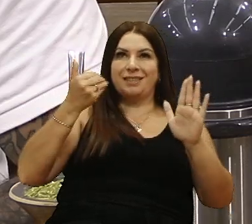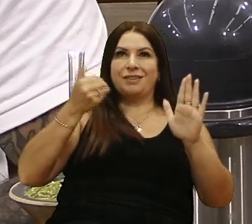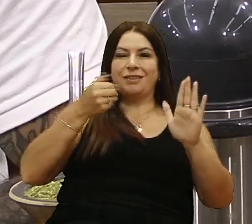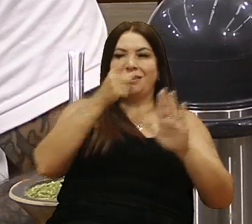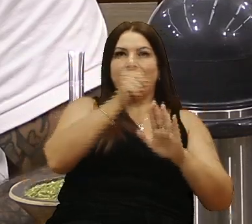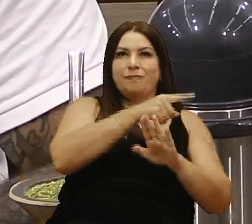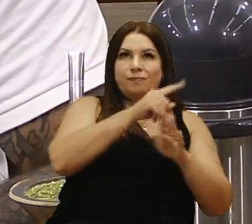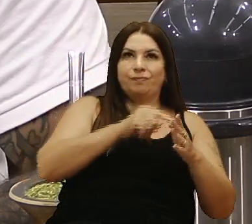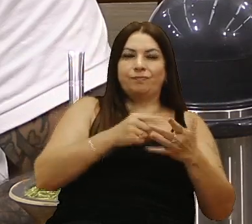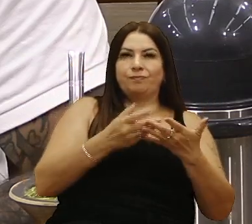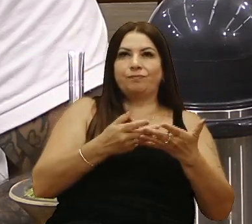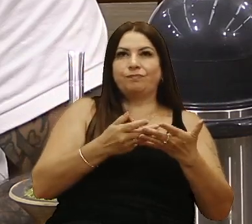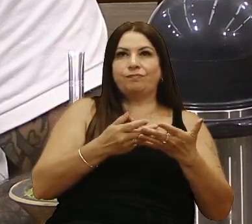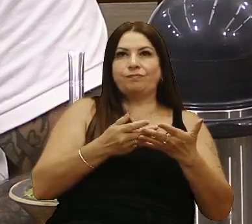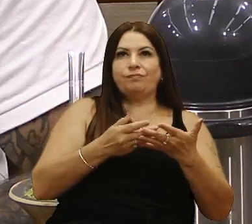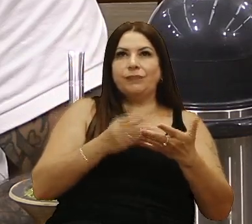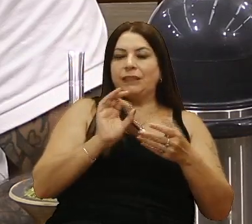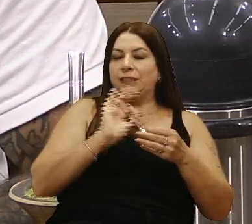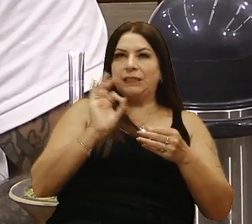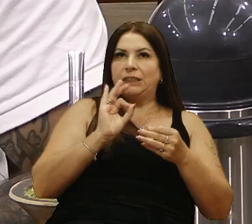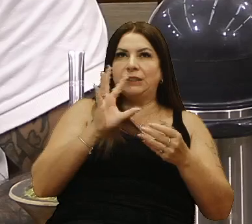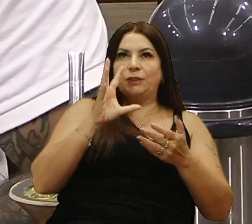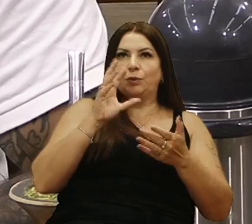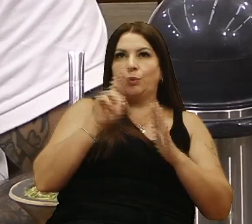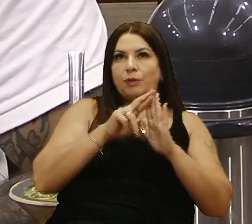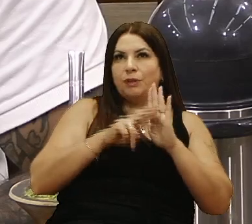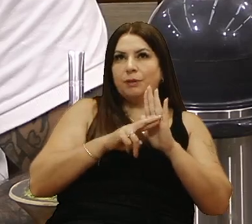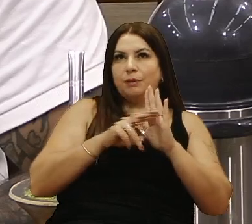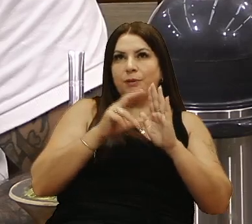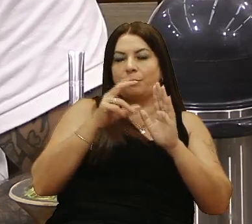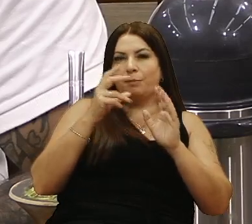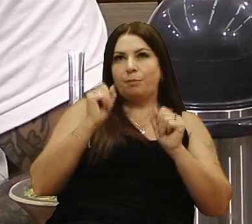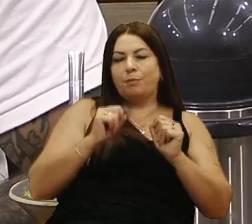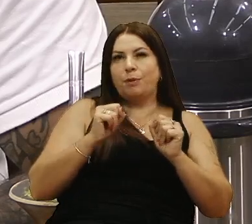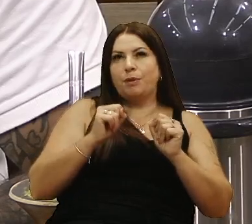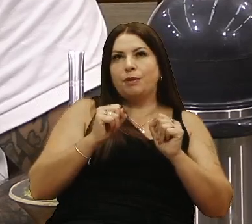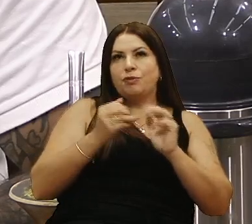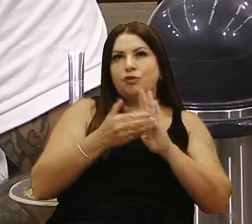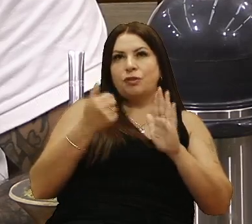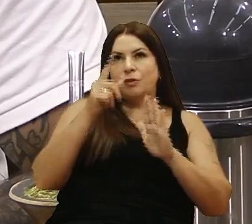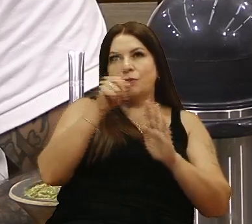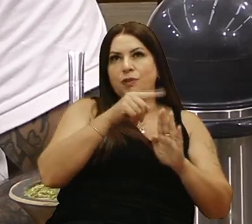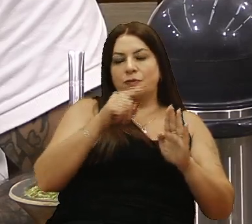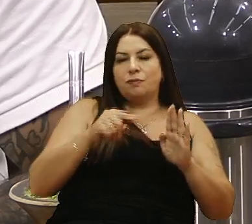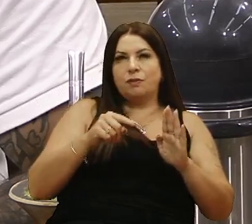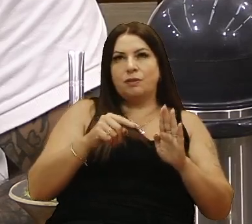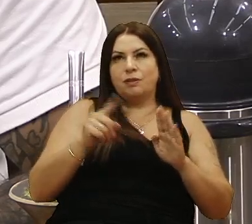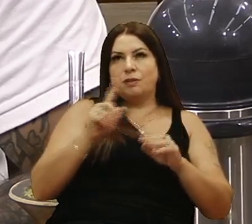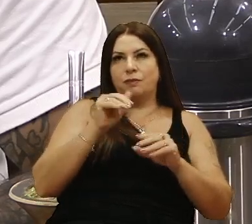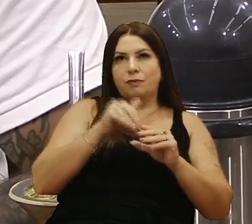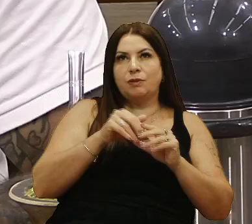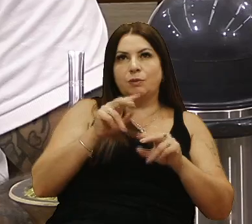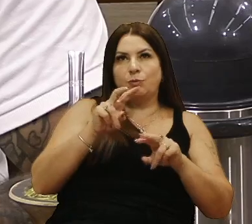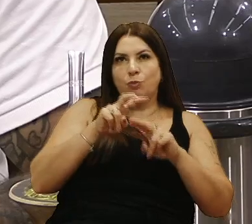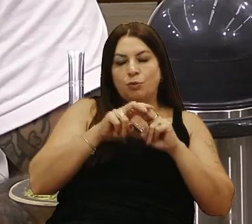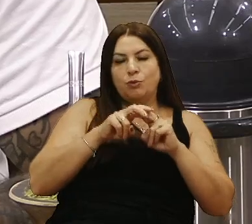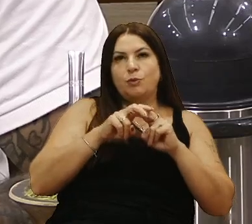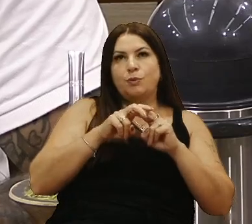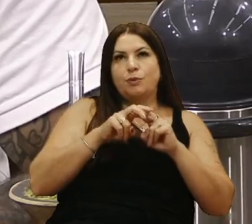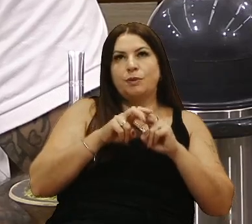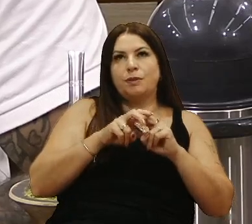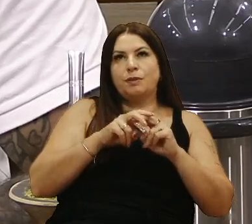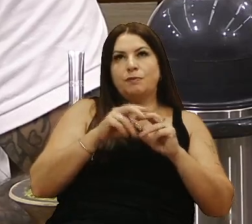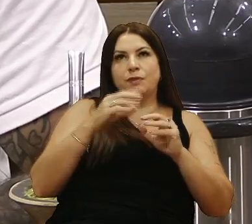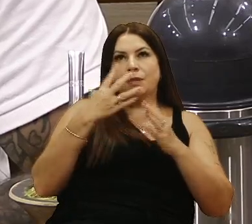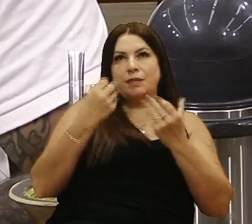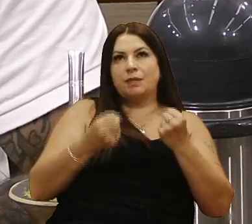os vetos. Mas nada no regimento permite que ele possa retirar os vetos e não venha a ser votado. Por isso vai ser votado e nós vamos derrubar